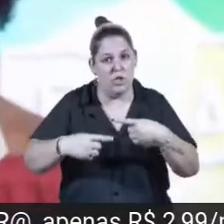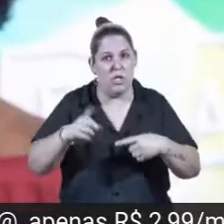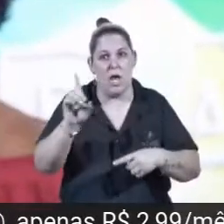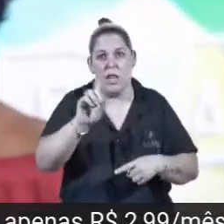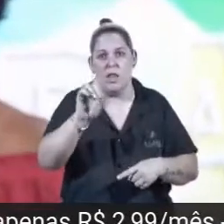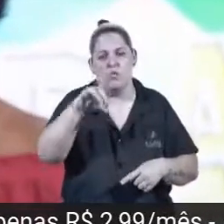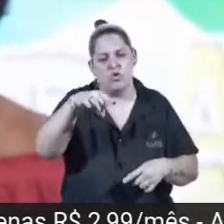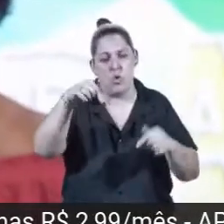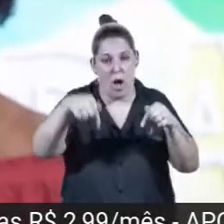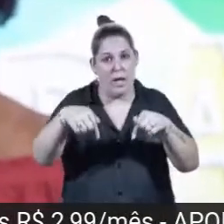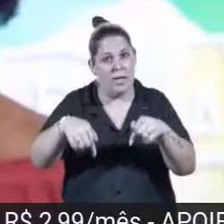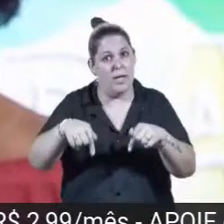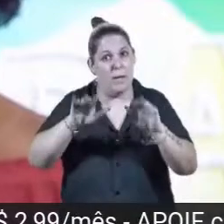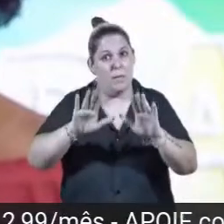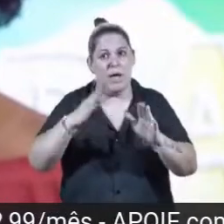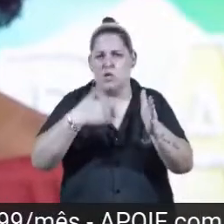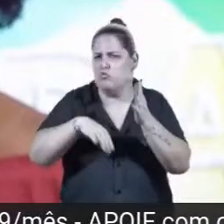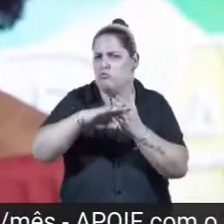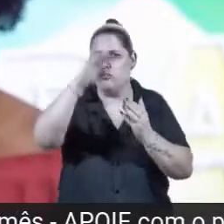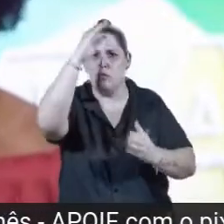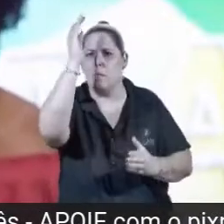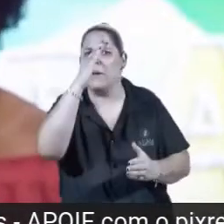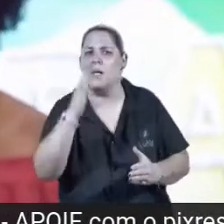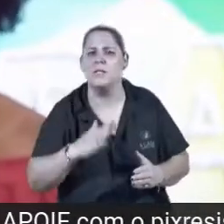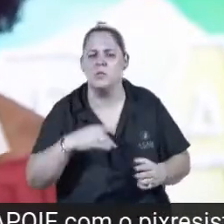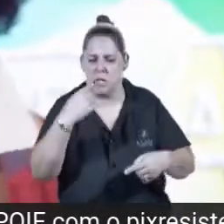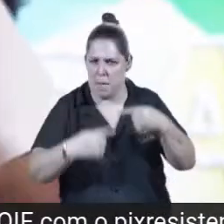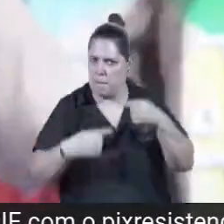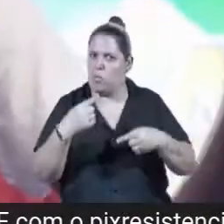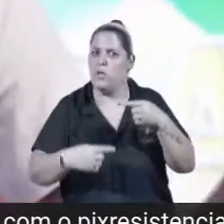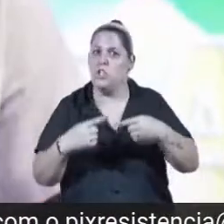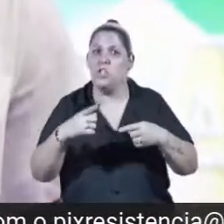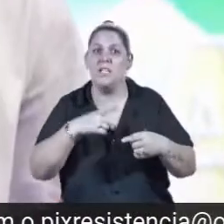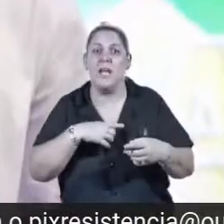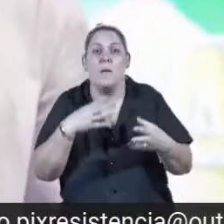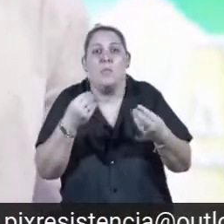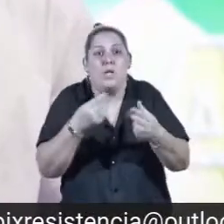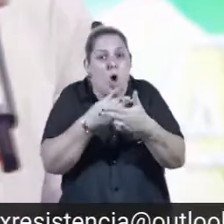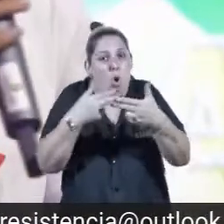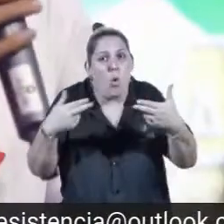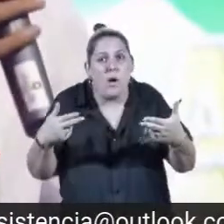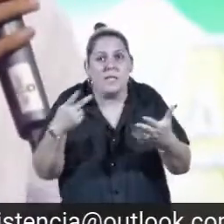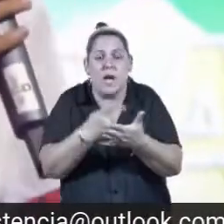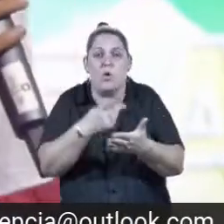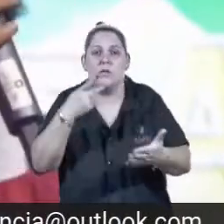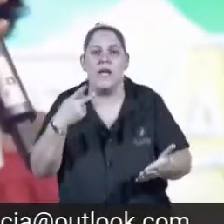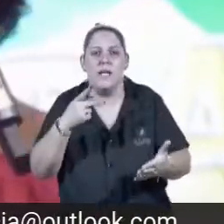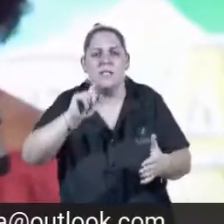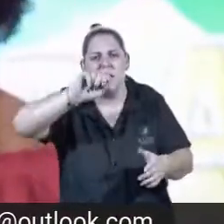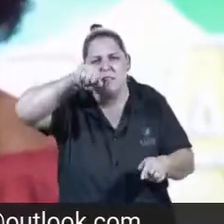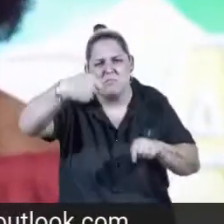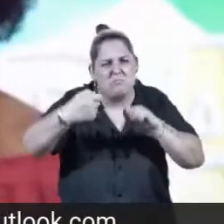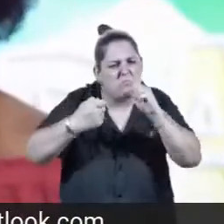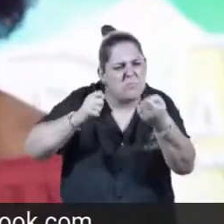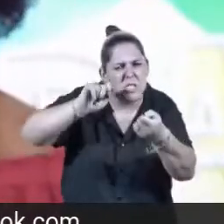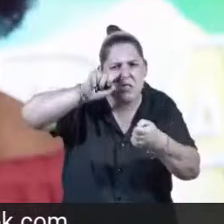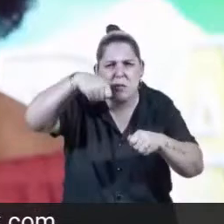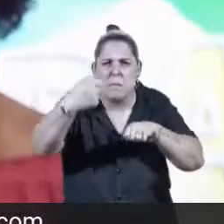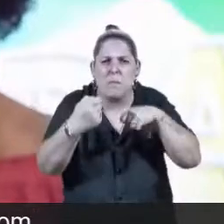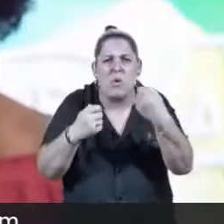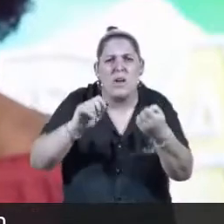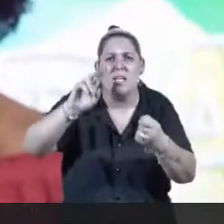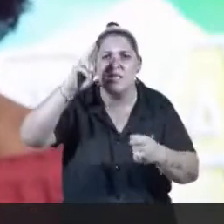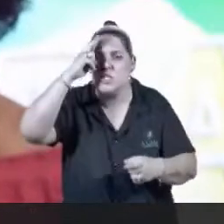mas sim de todo o Brasil. Na política, né, há vários atos que acontecem que simbolizam história, que está